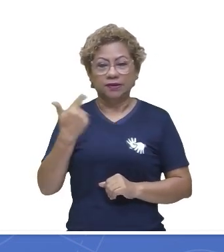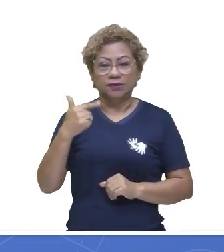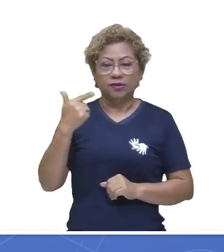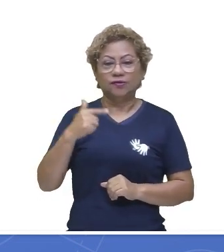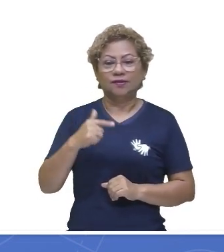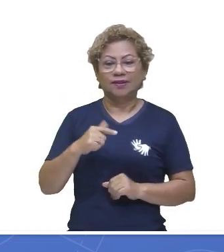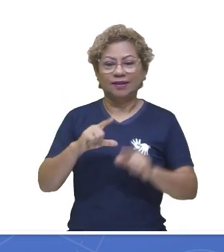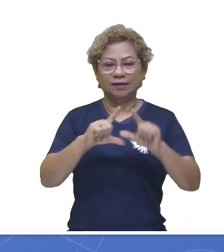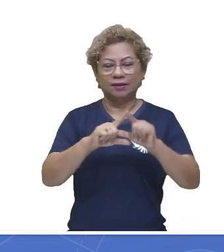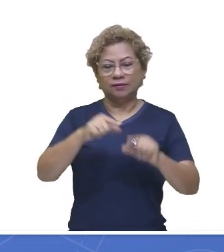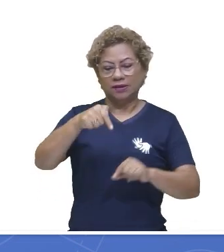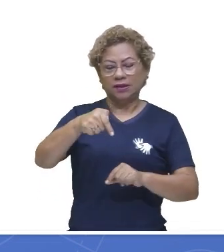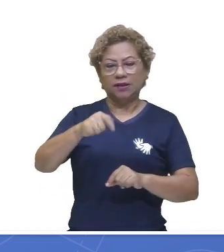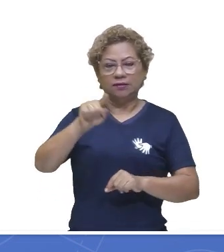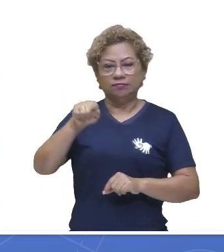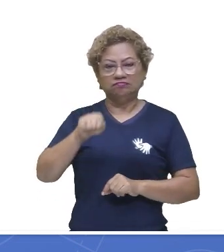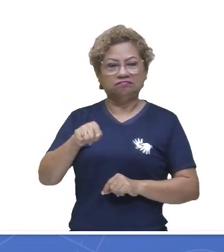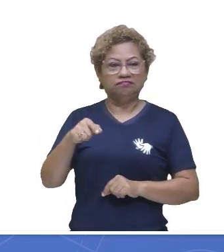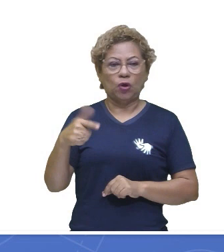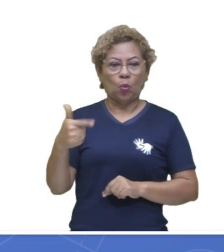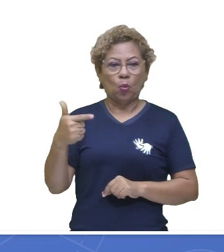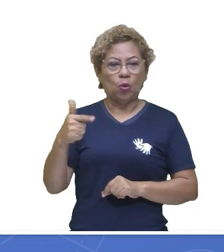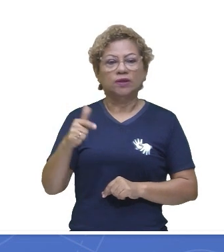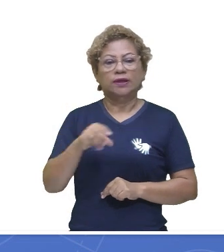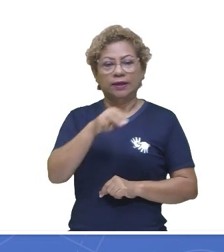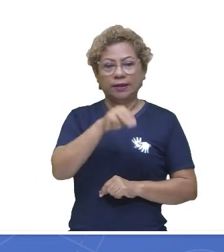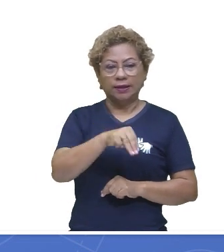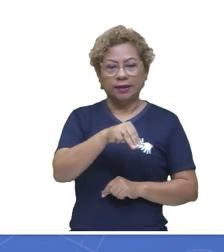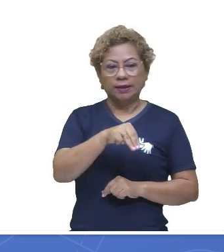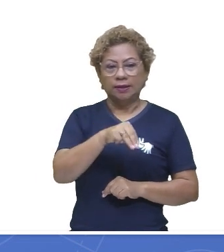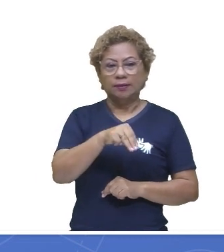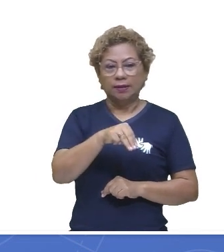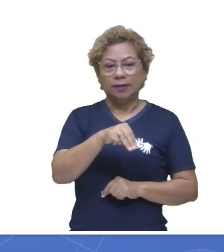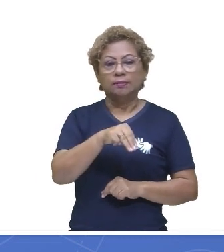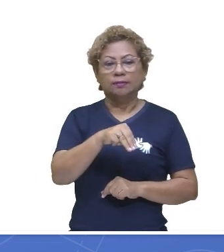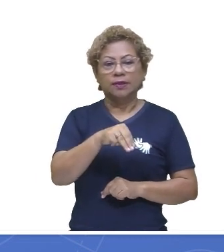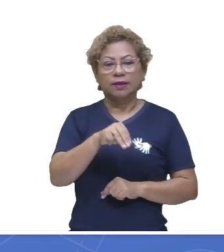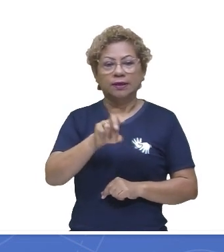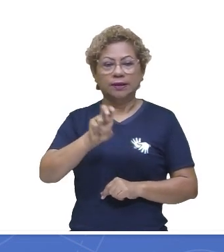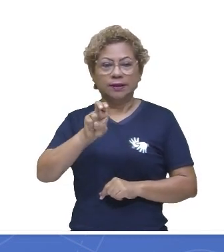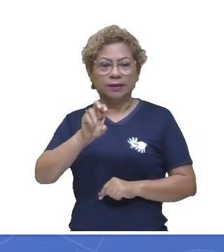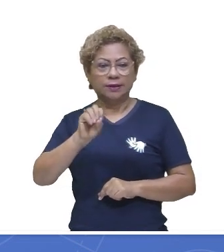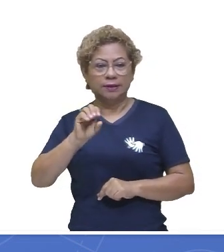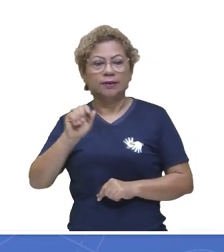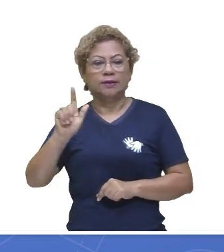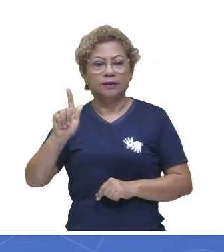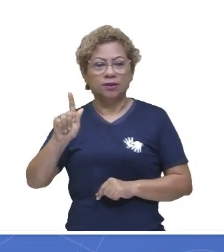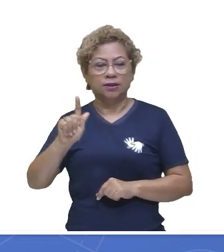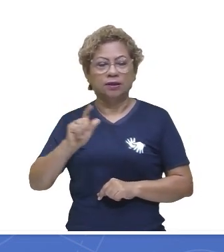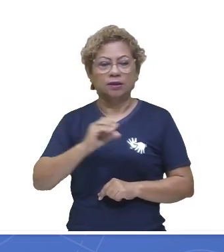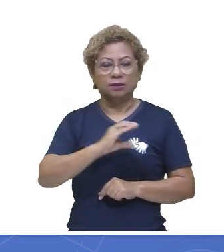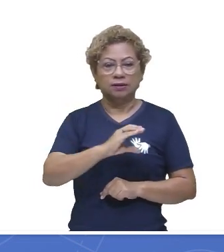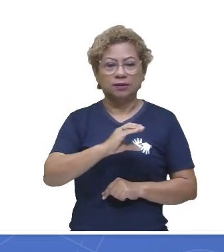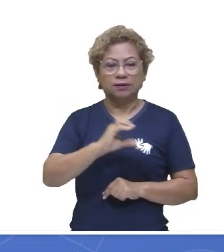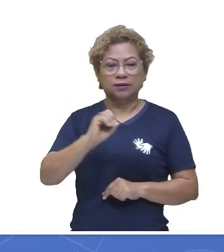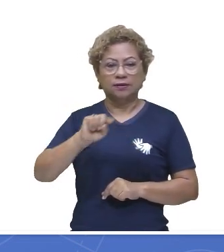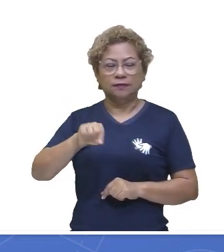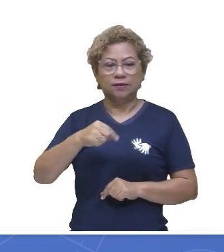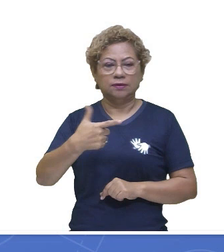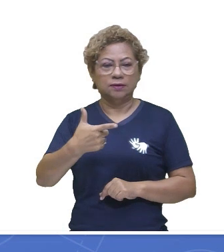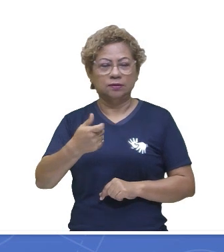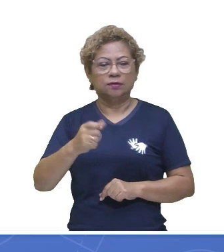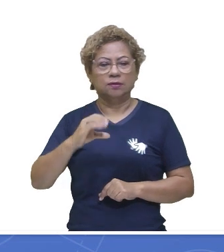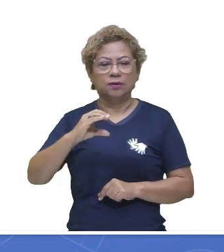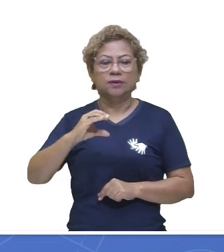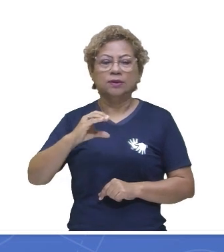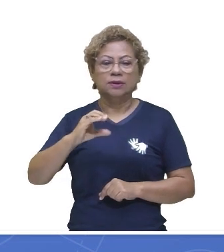0,12. E o ΔT, ó, temperatura final 230, menos a inicial 30, o ΔT é 200 graus na